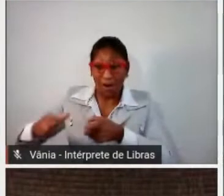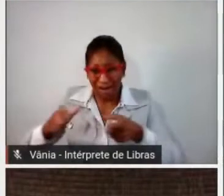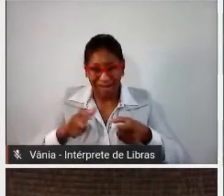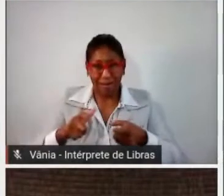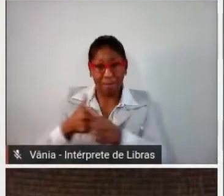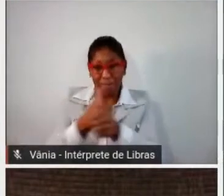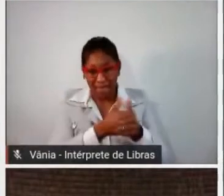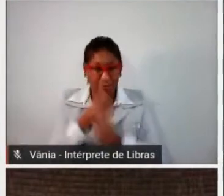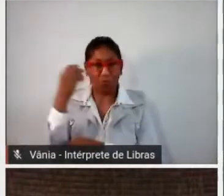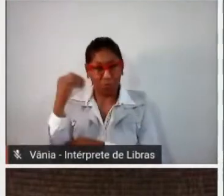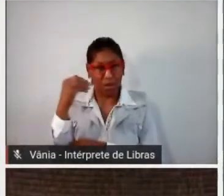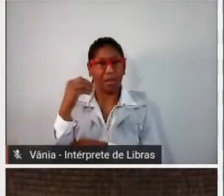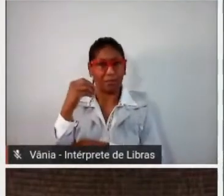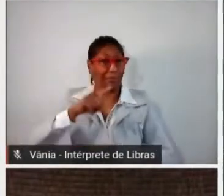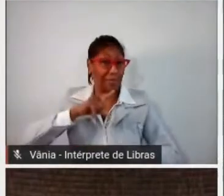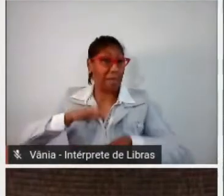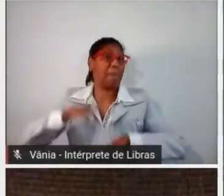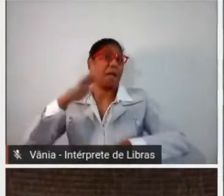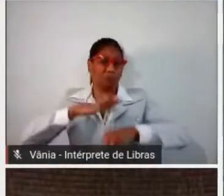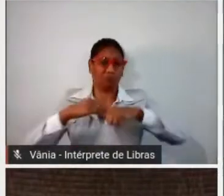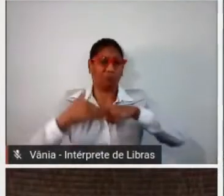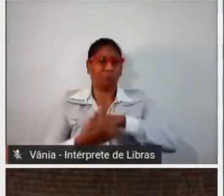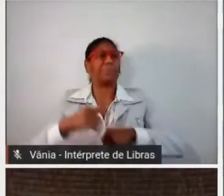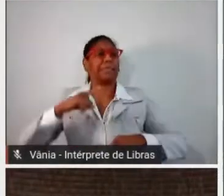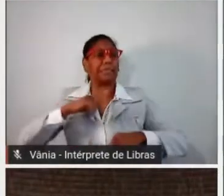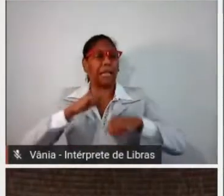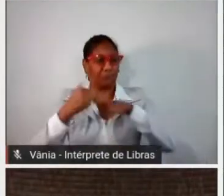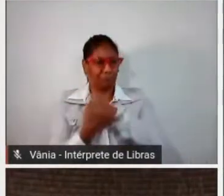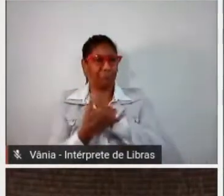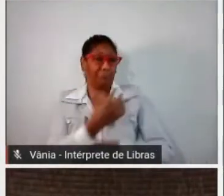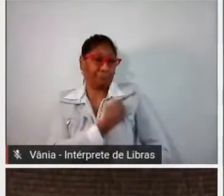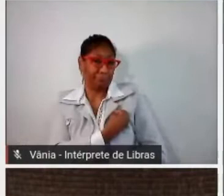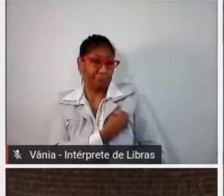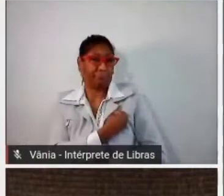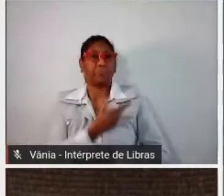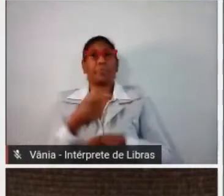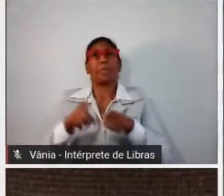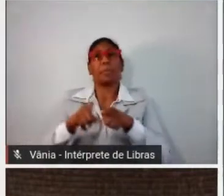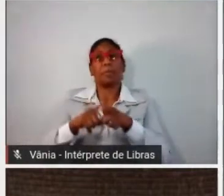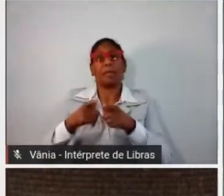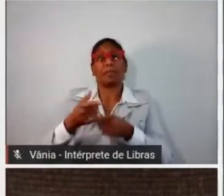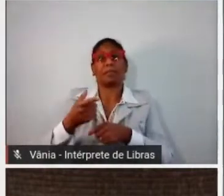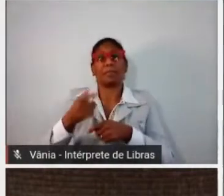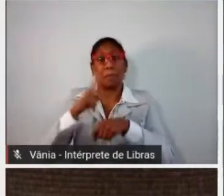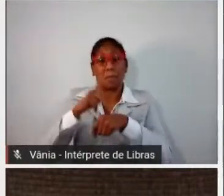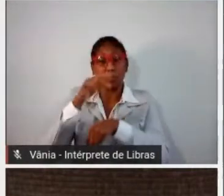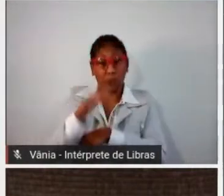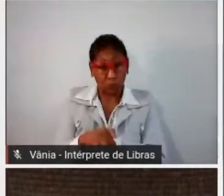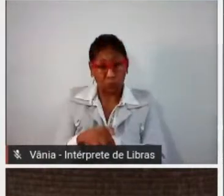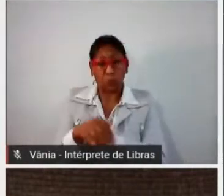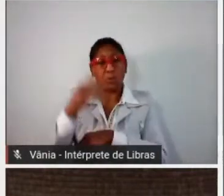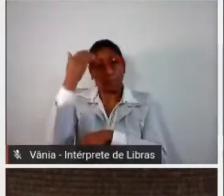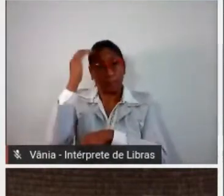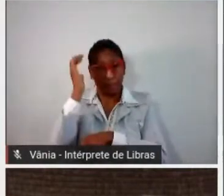metropolitana, concentrando bastante o número desses casos ativos, a Serra, e aí Passo Fundo e Santa Maria,